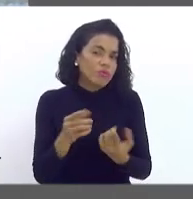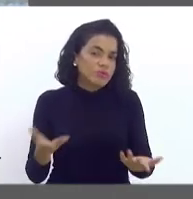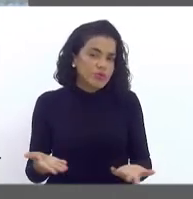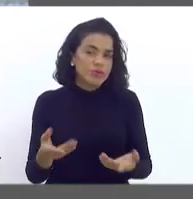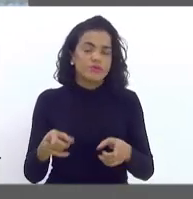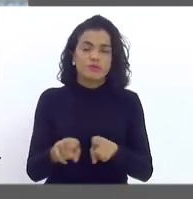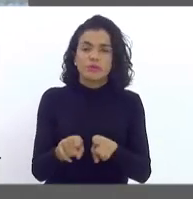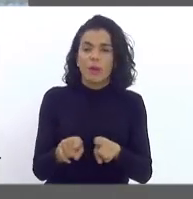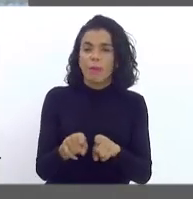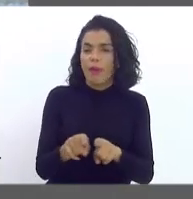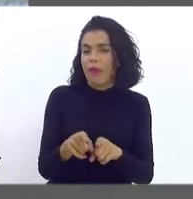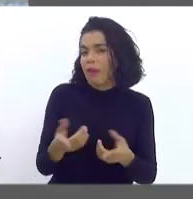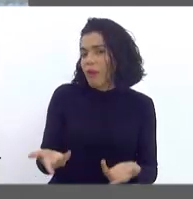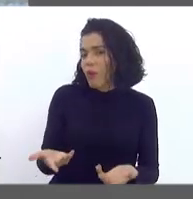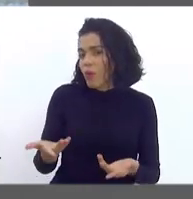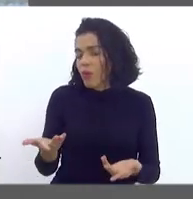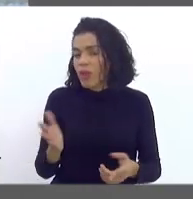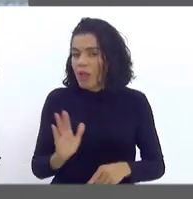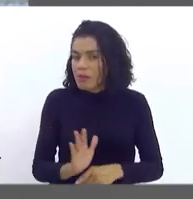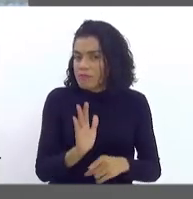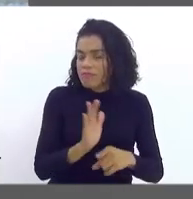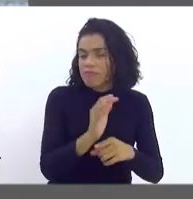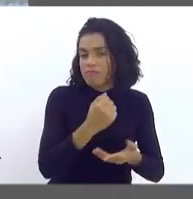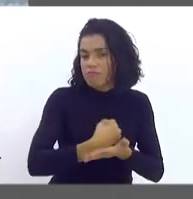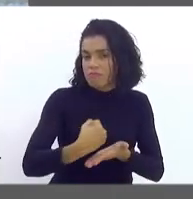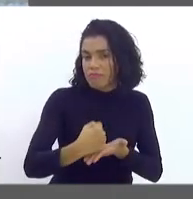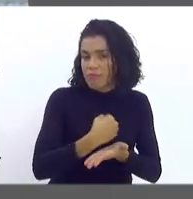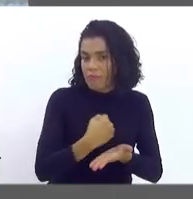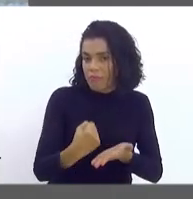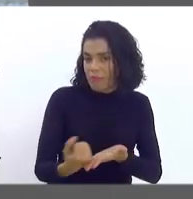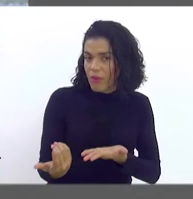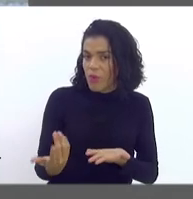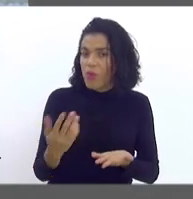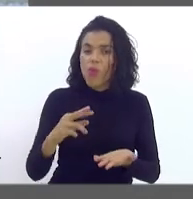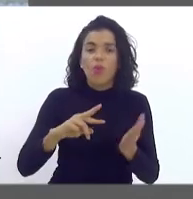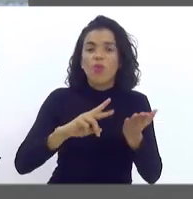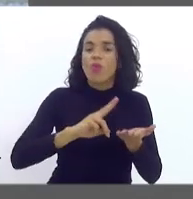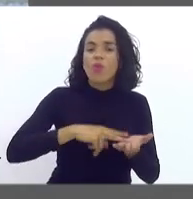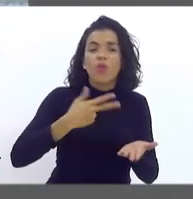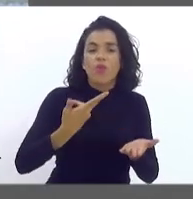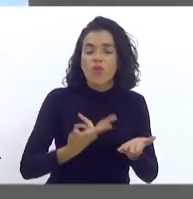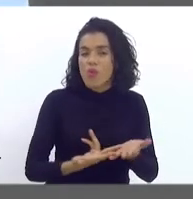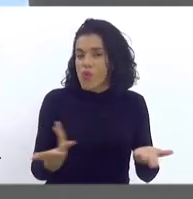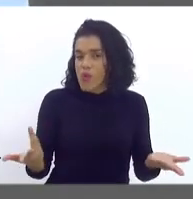a concessão e como que o que isso se traduz, né?